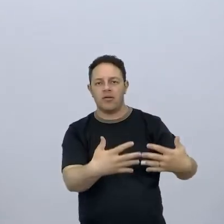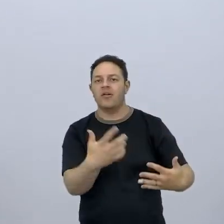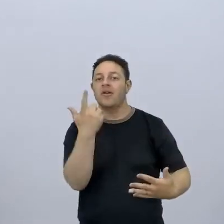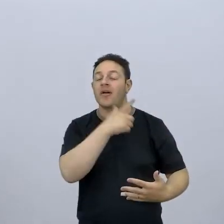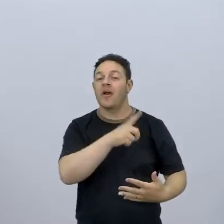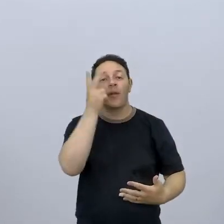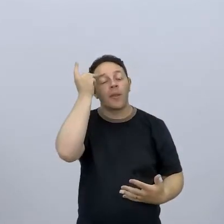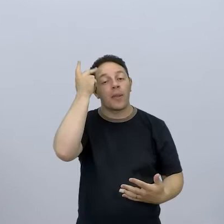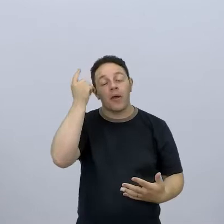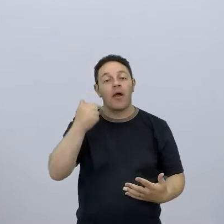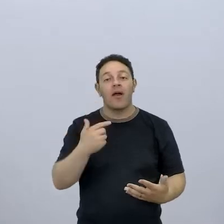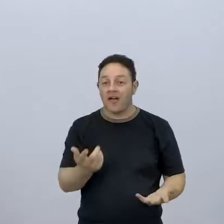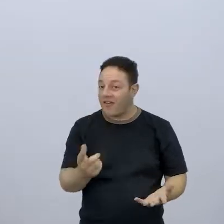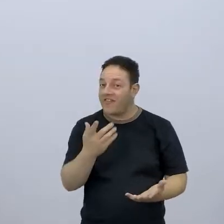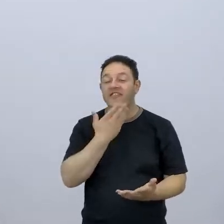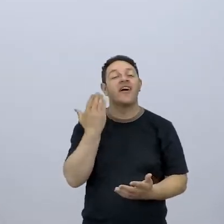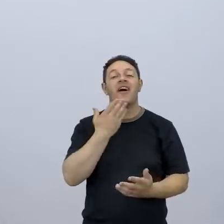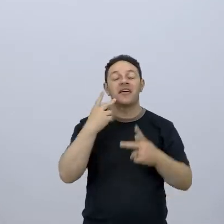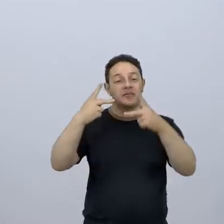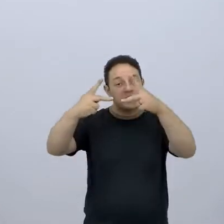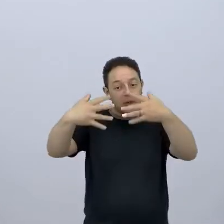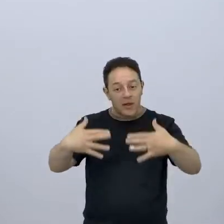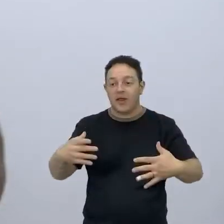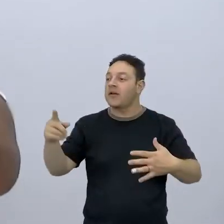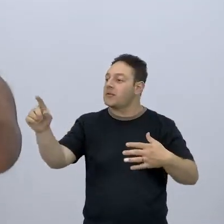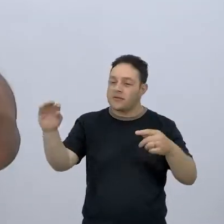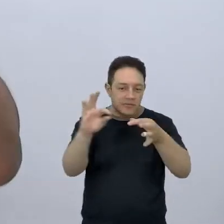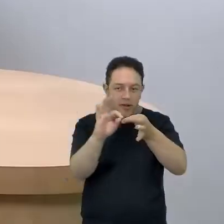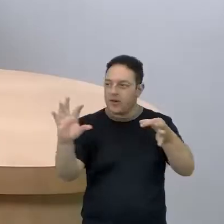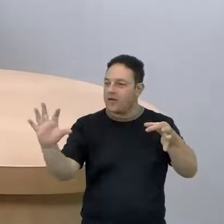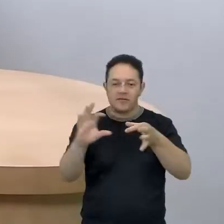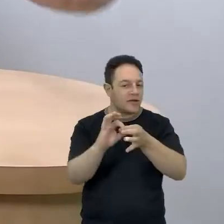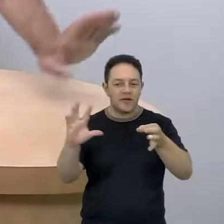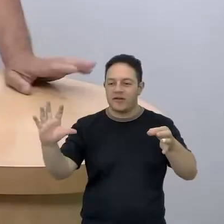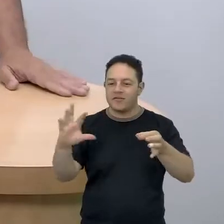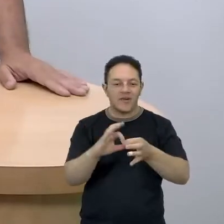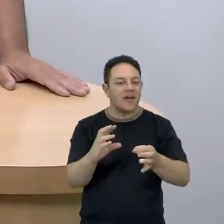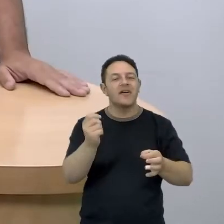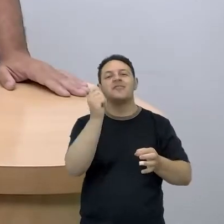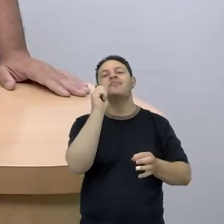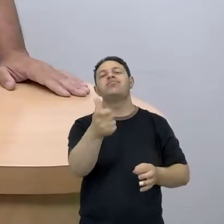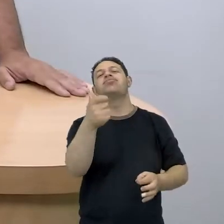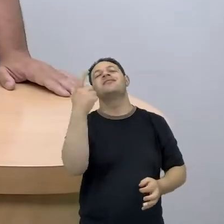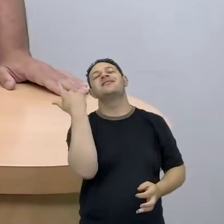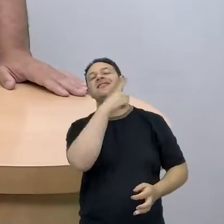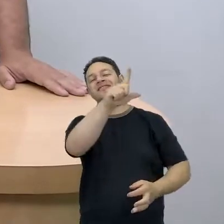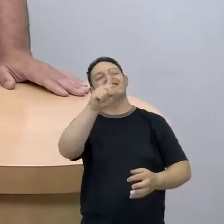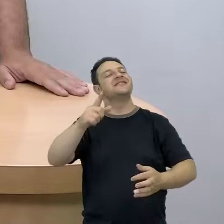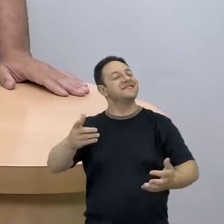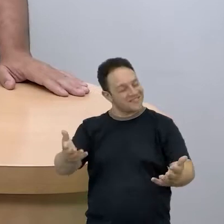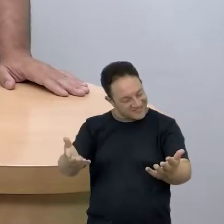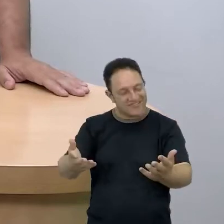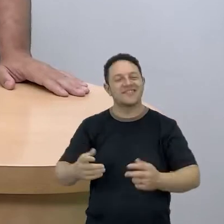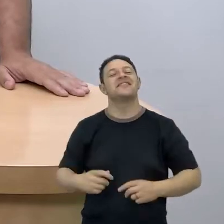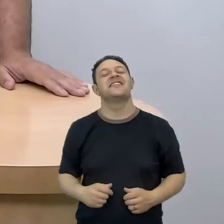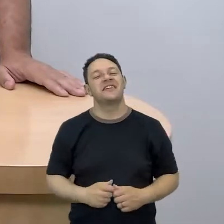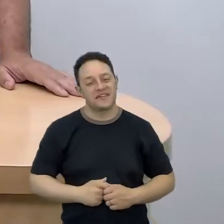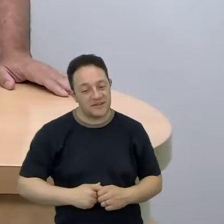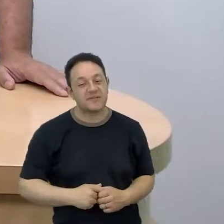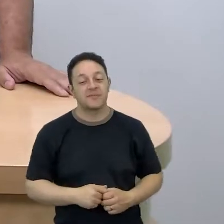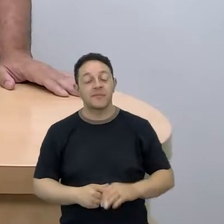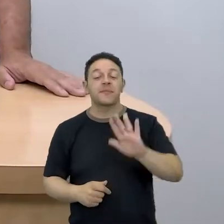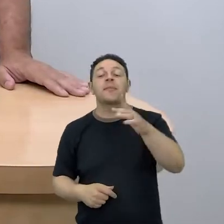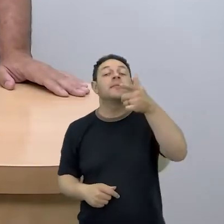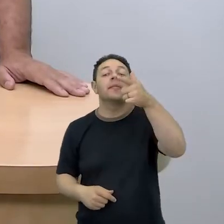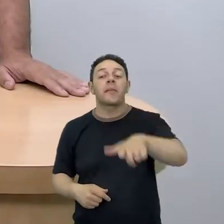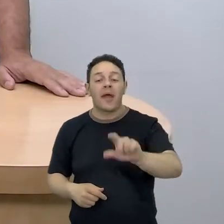a raiz, né, desse programa. A gente vai Você ligando já vai os direto, bloquinhos já liga os blocos e ele já apresenta e tudo manda que você brasa. precisa. Isso aí, muito Legal. bom. O que